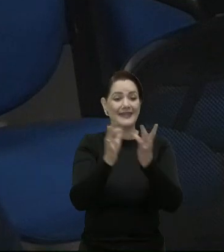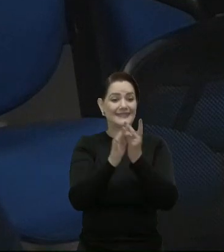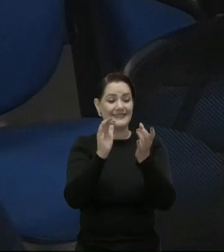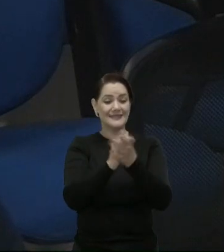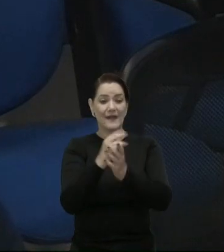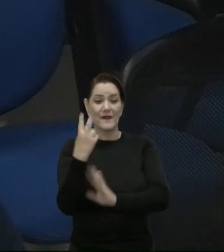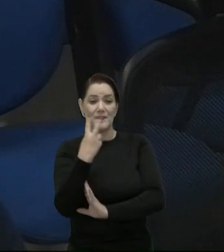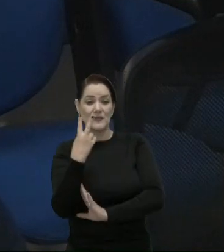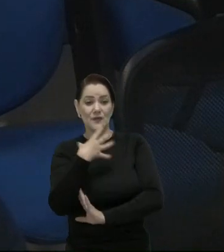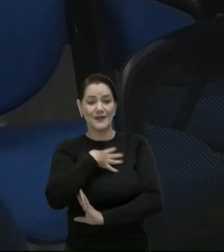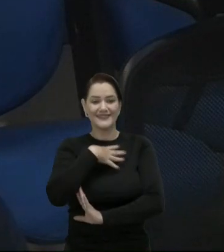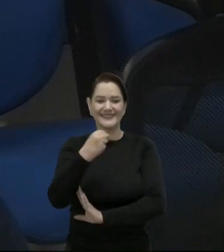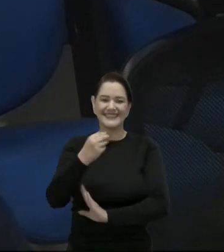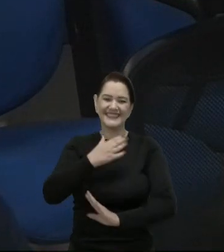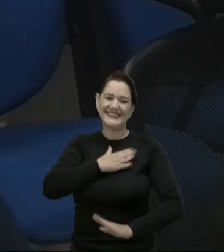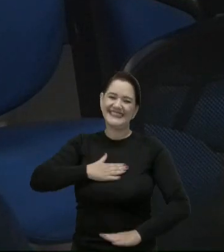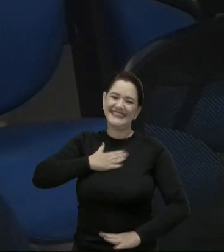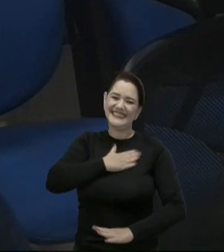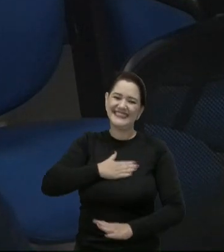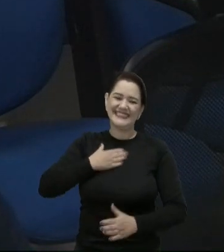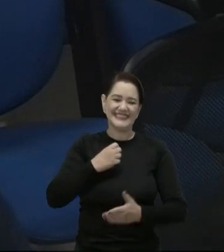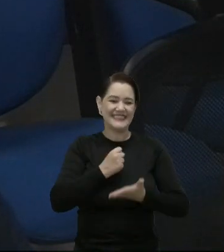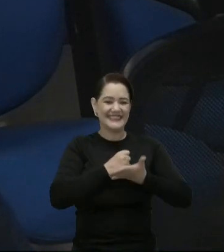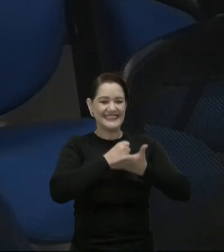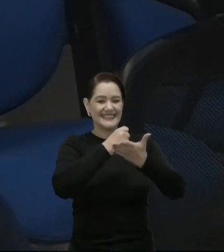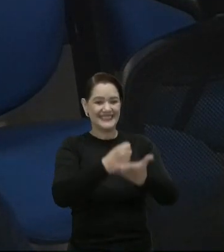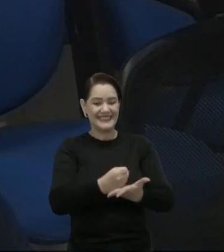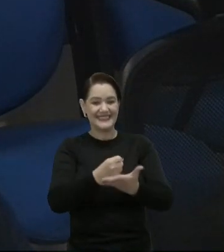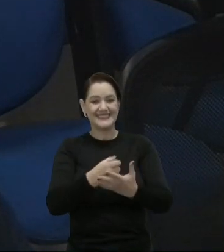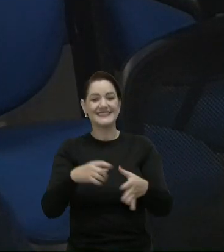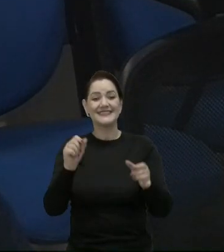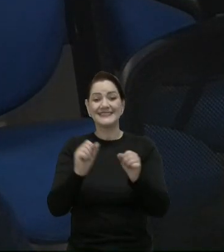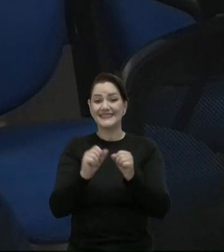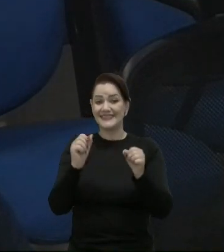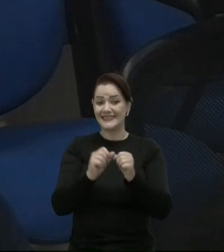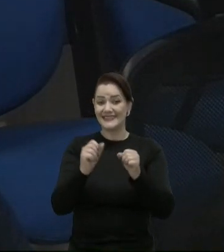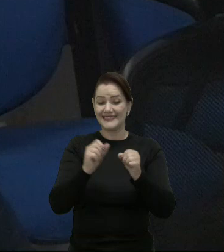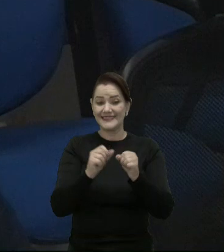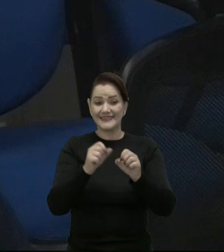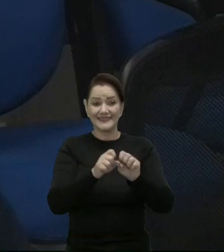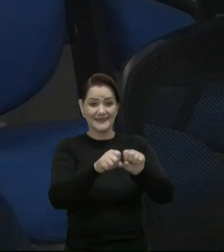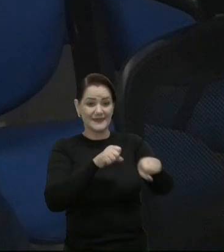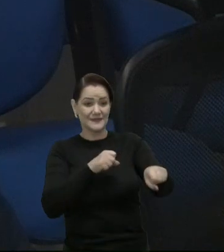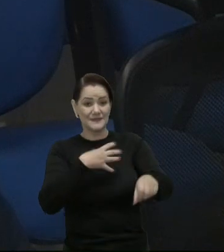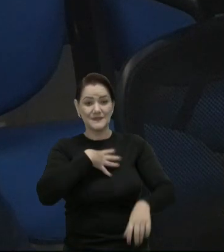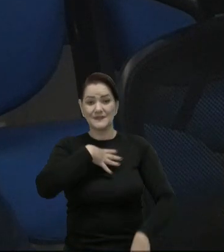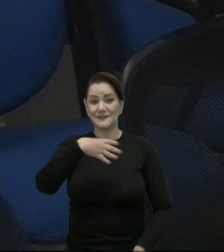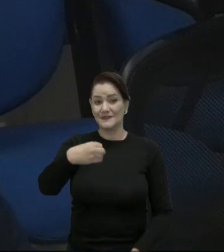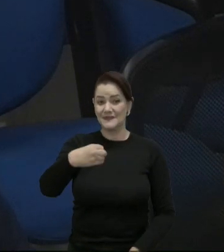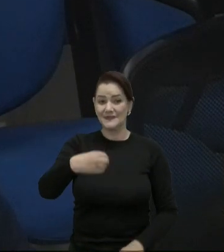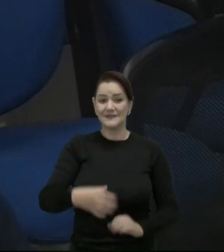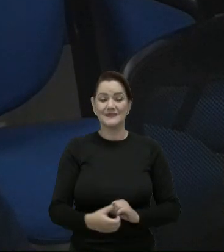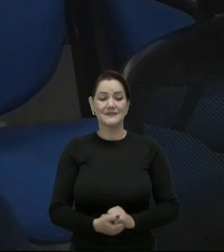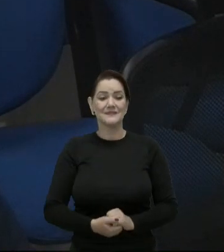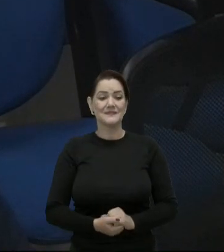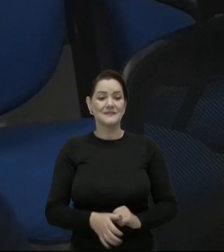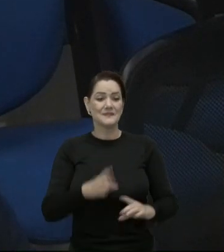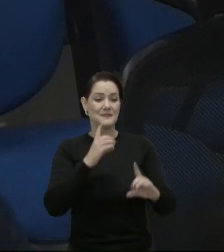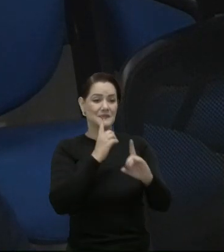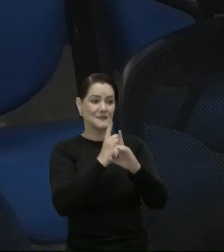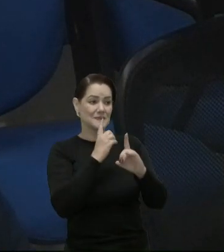filhos. Sua satisfação é ter ajudado na formação acadêmica dos filhos e ter encontrado